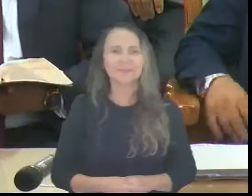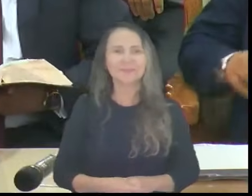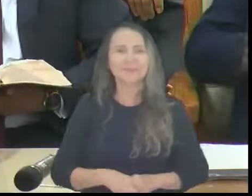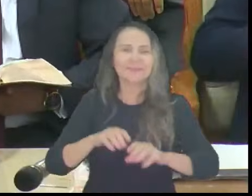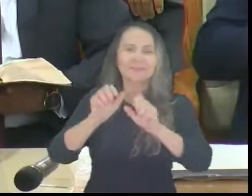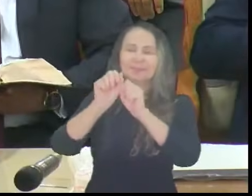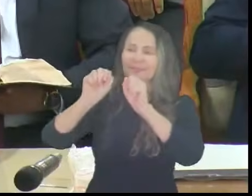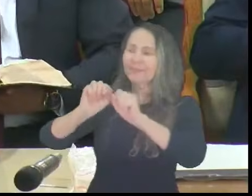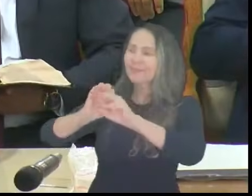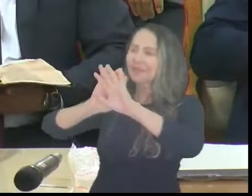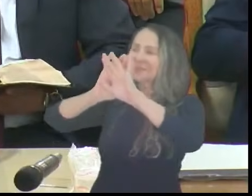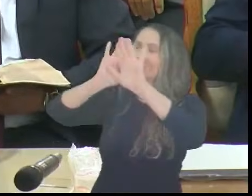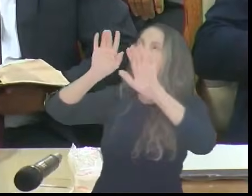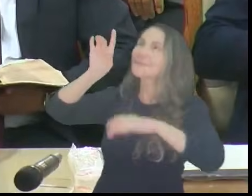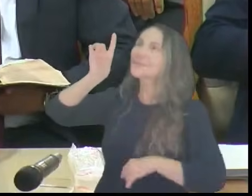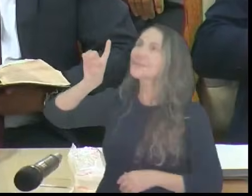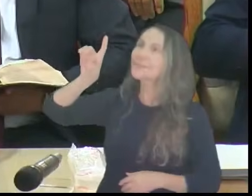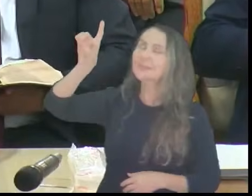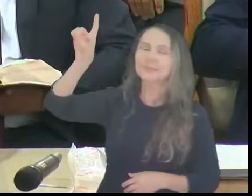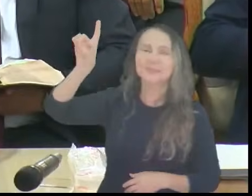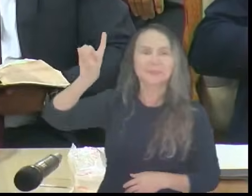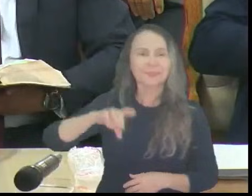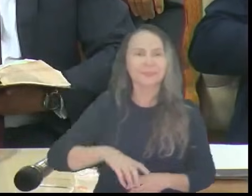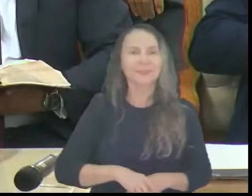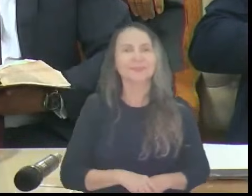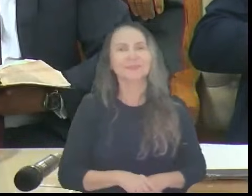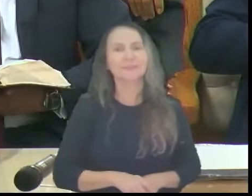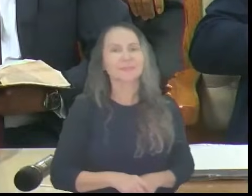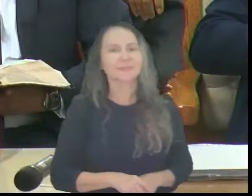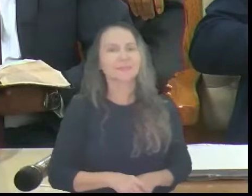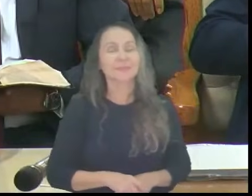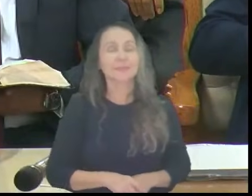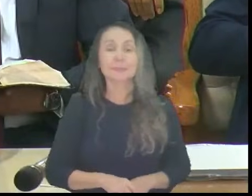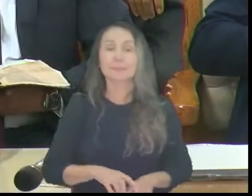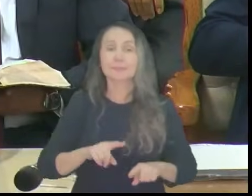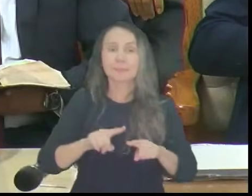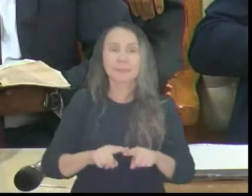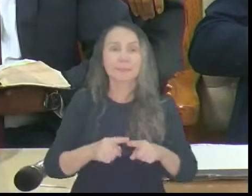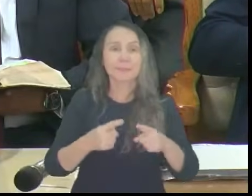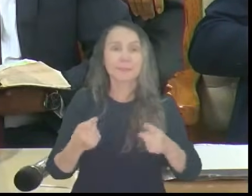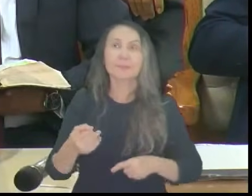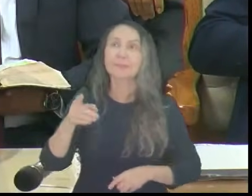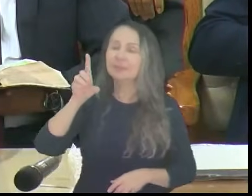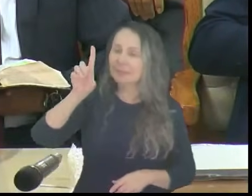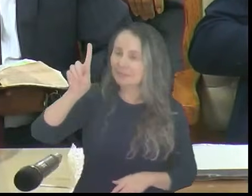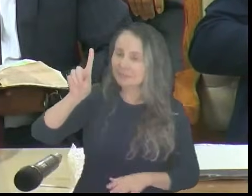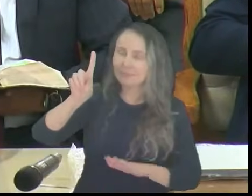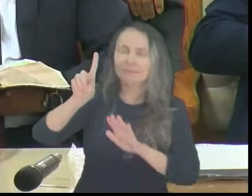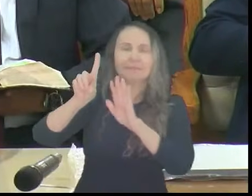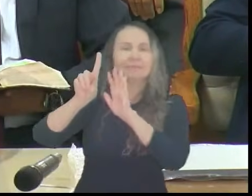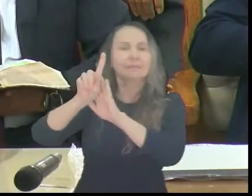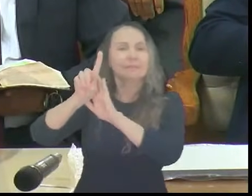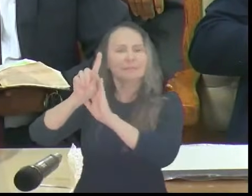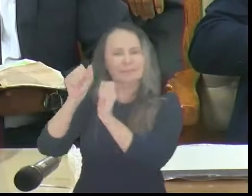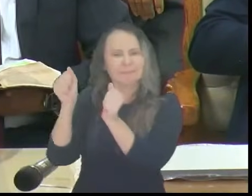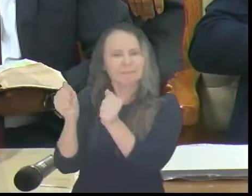Glória a Deus, glória a Deus. Mas Deus está com a sua